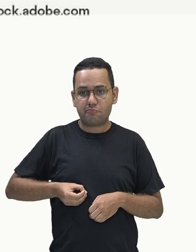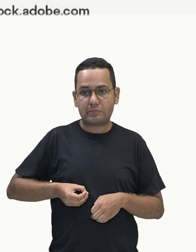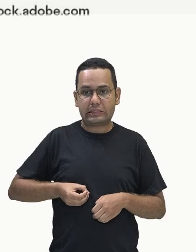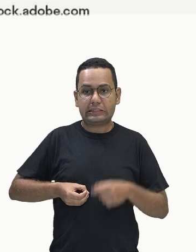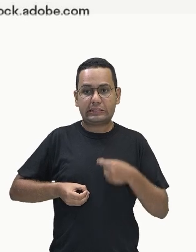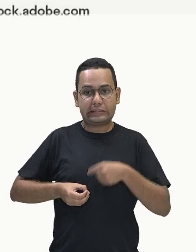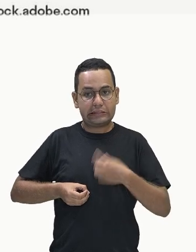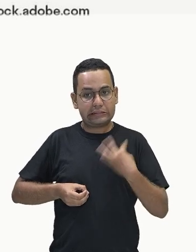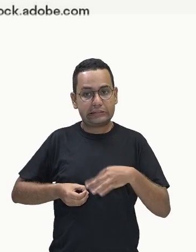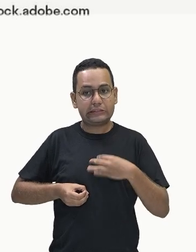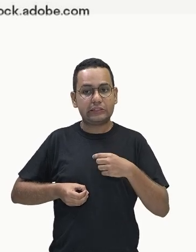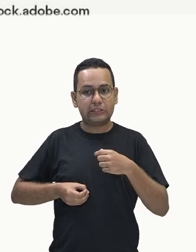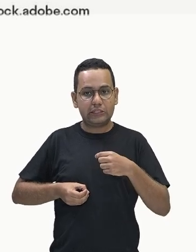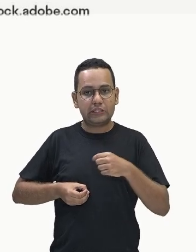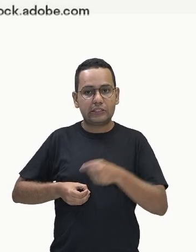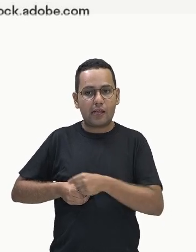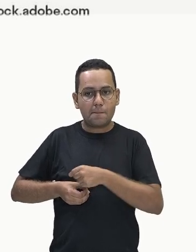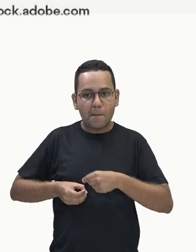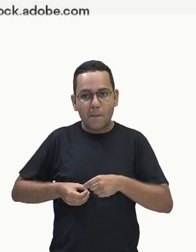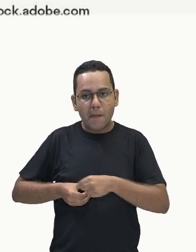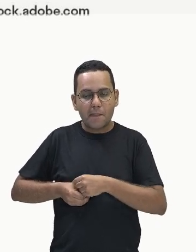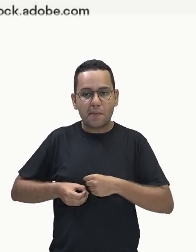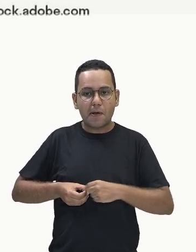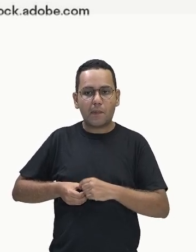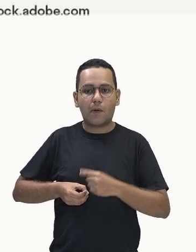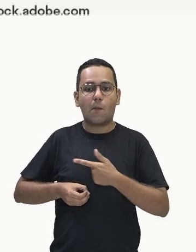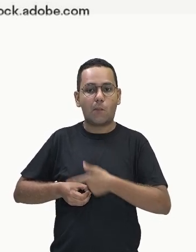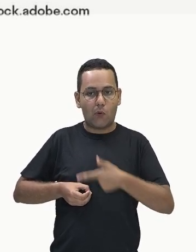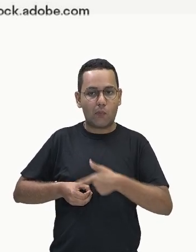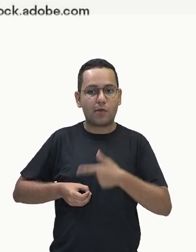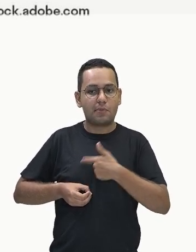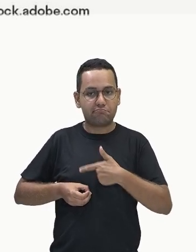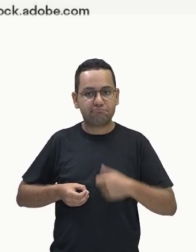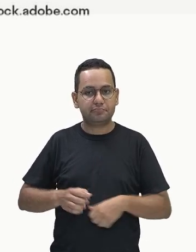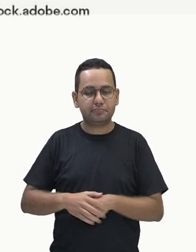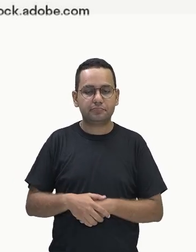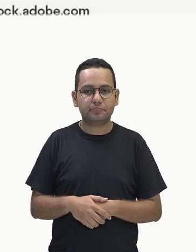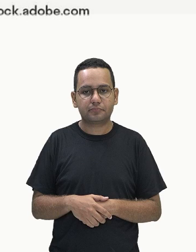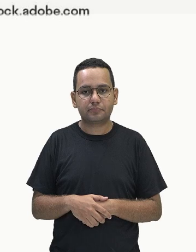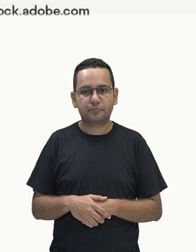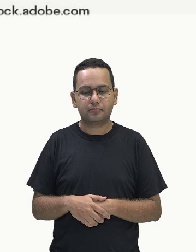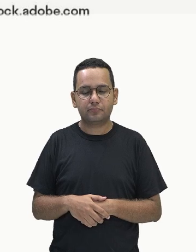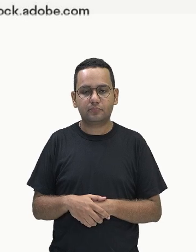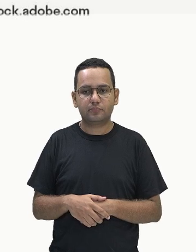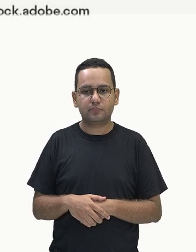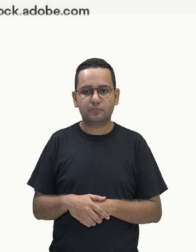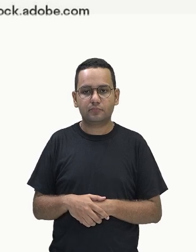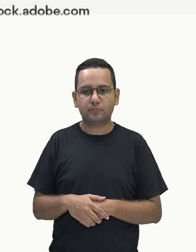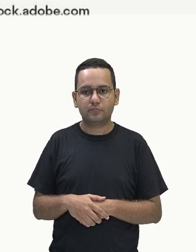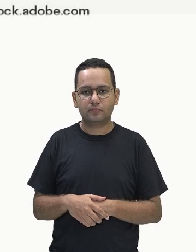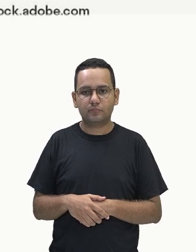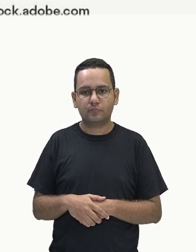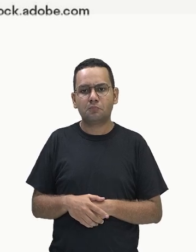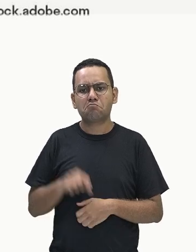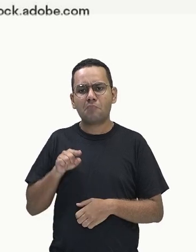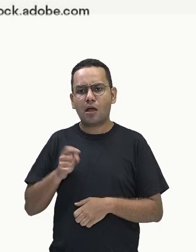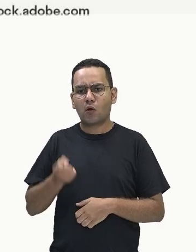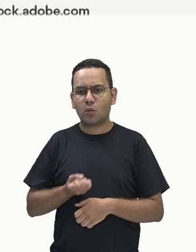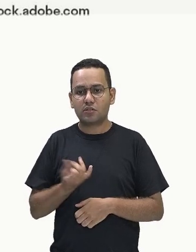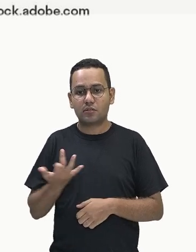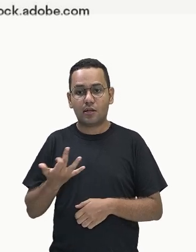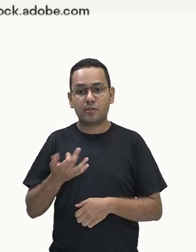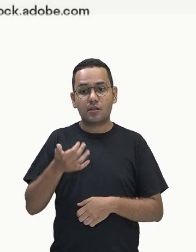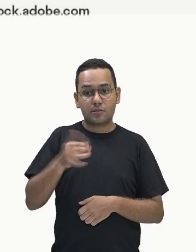ovário extremamente afetado por vários cistos. Eles costumam ser no mínimo de 10 a